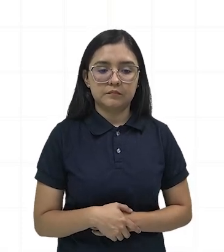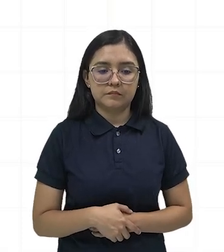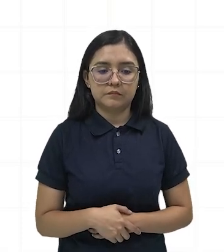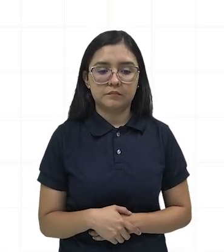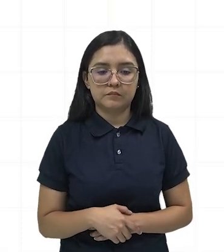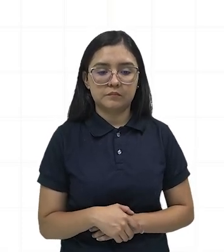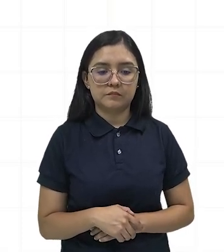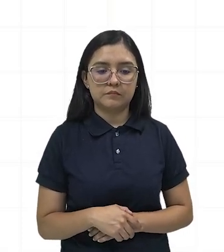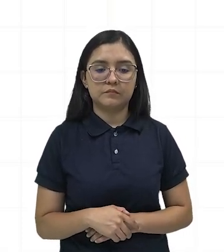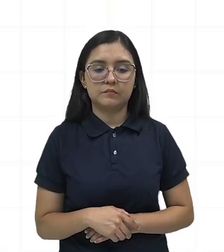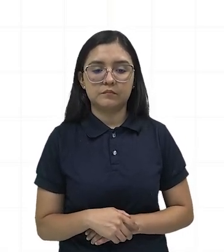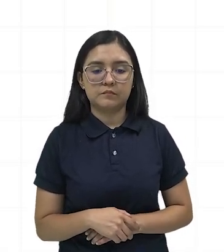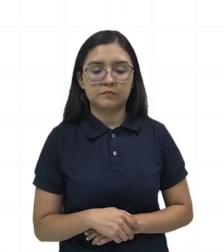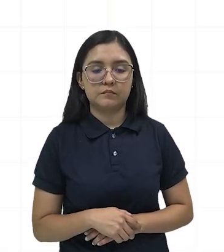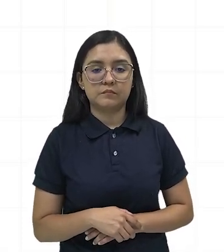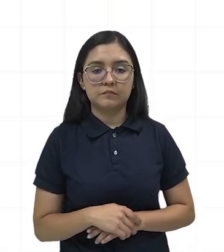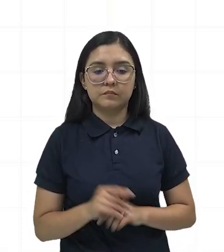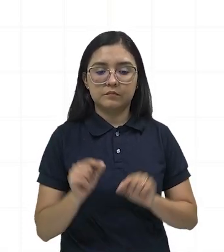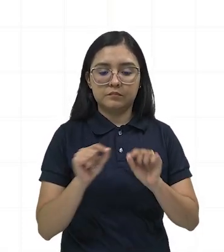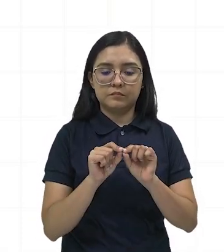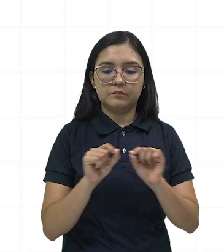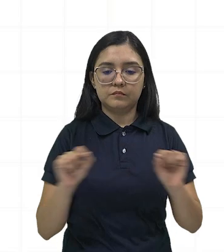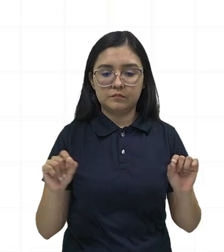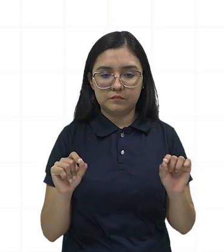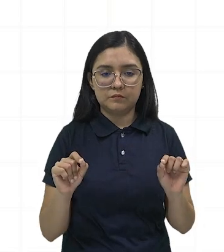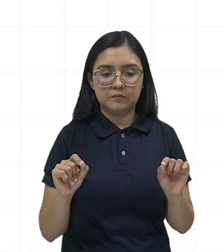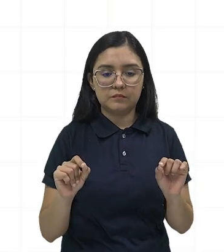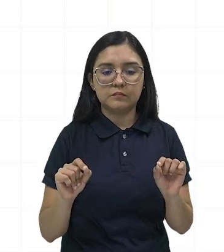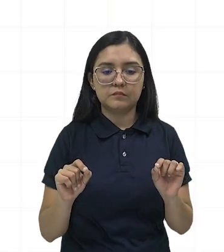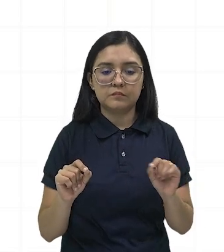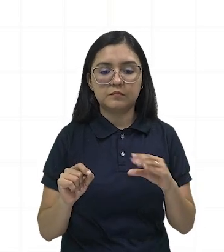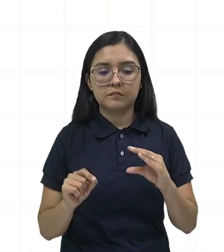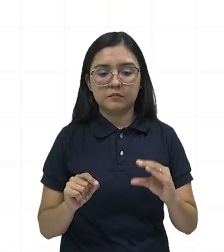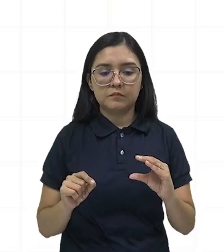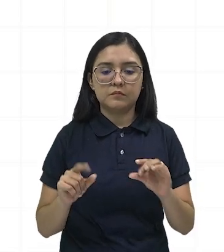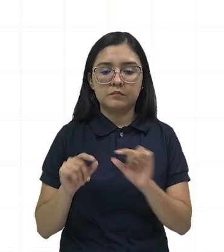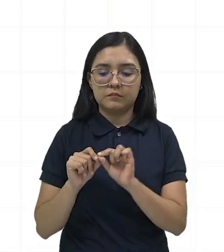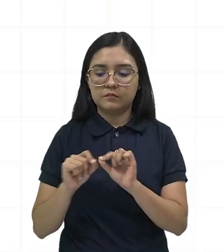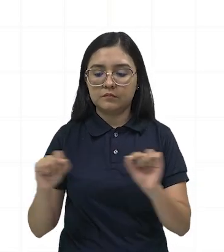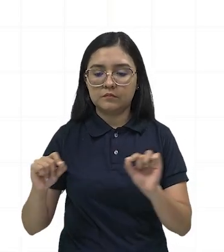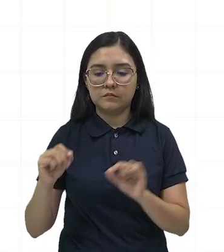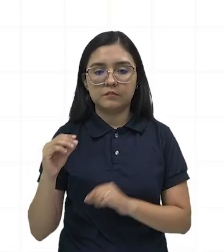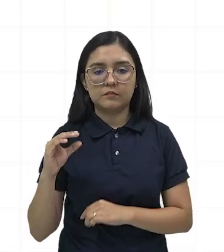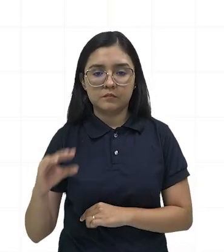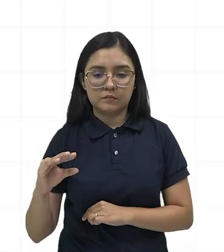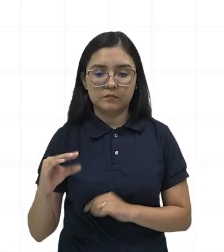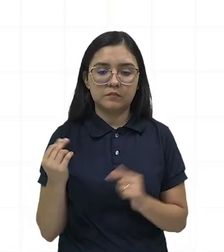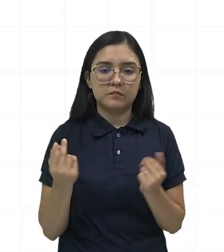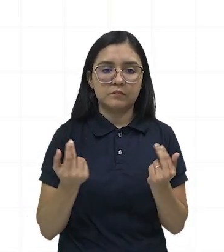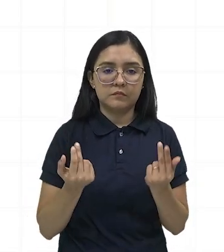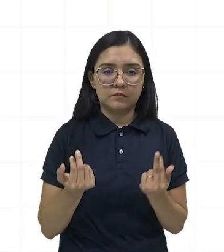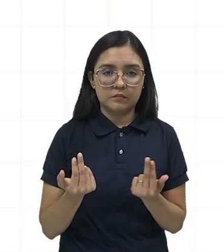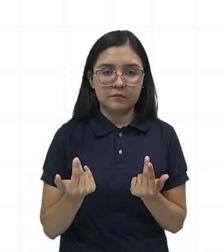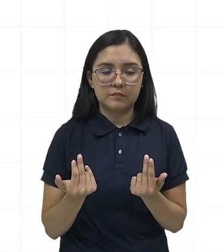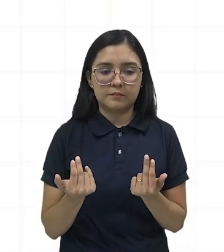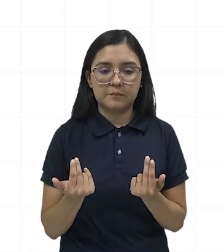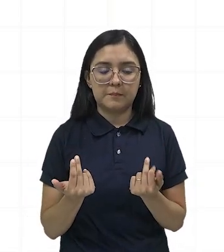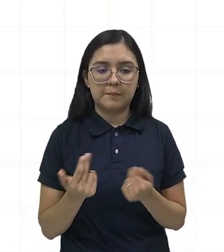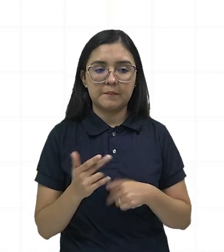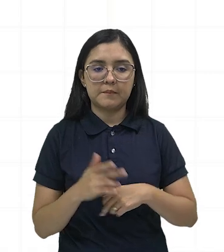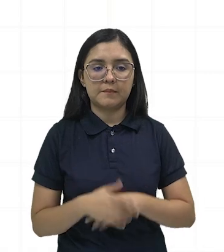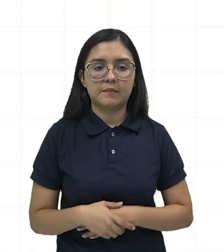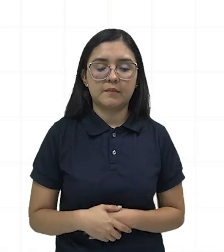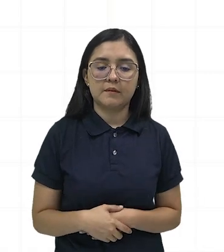Nesse caso aqui, nesse lado, nós temos uma medida C, que é igual à medida